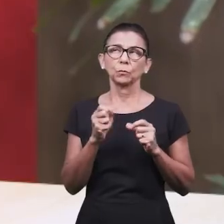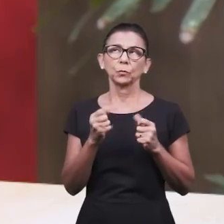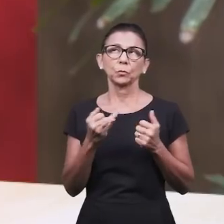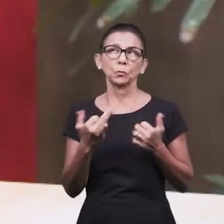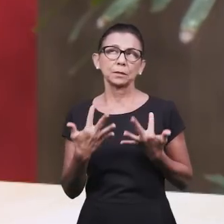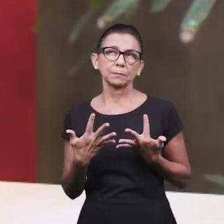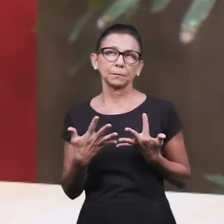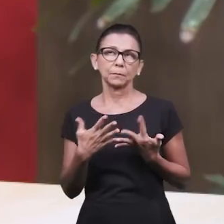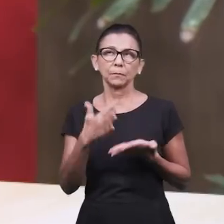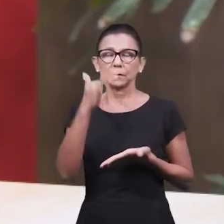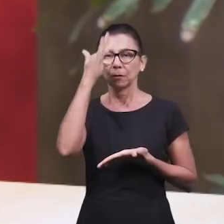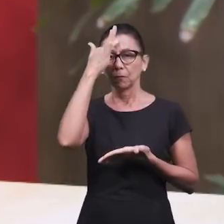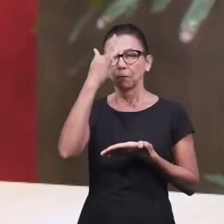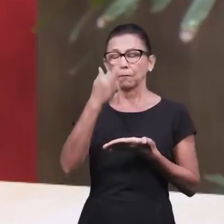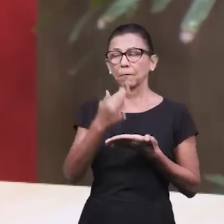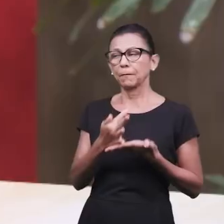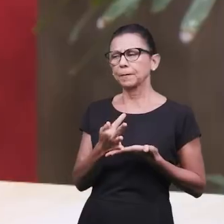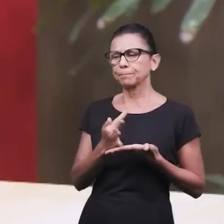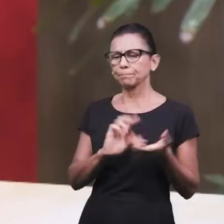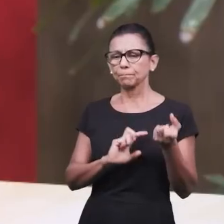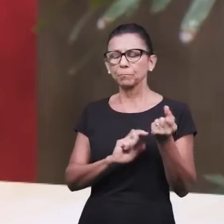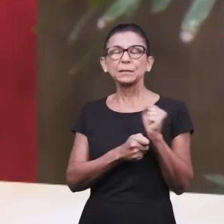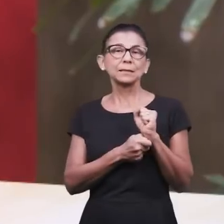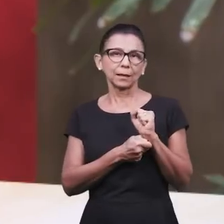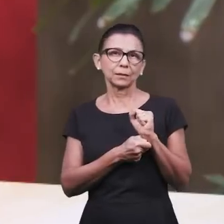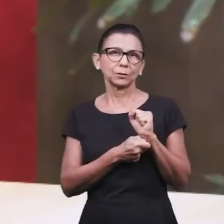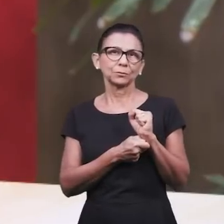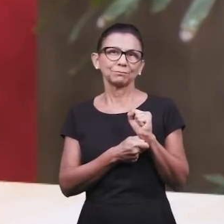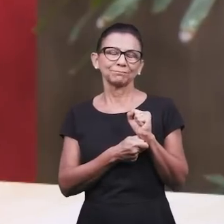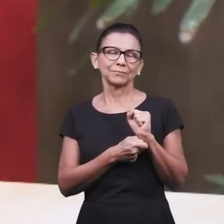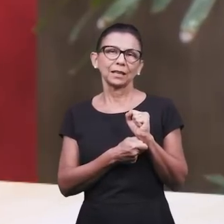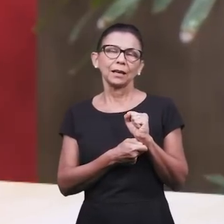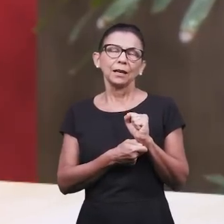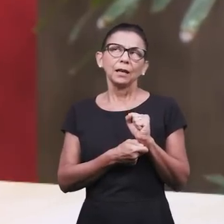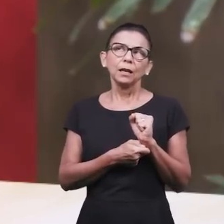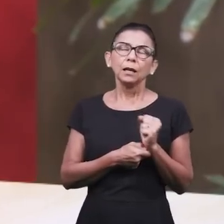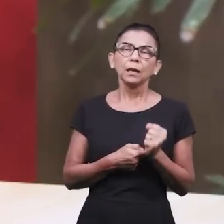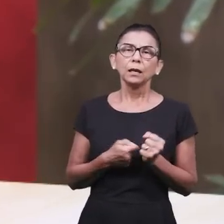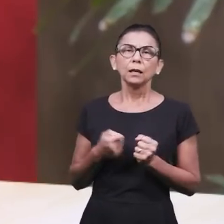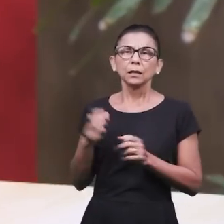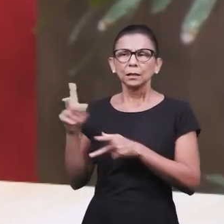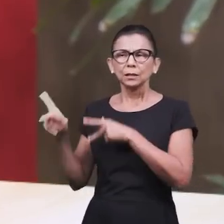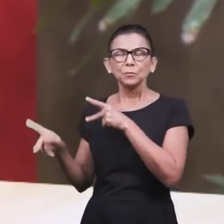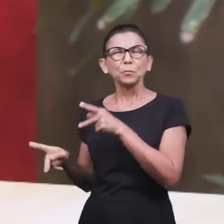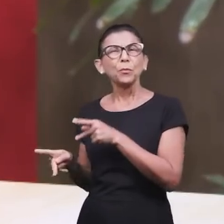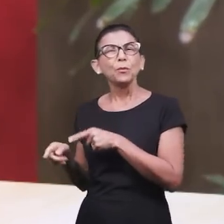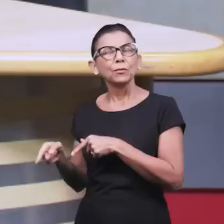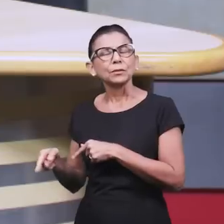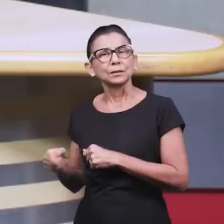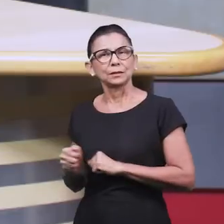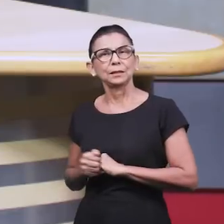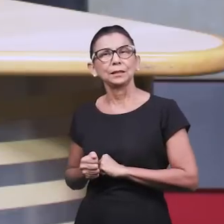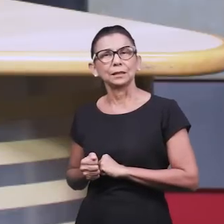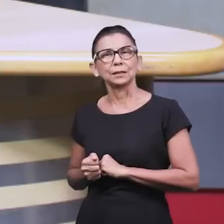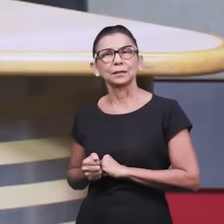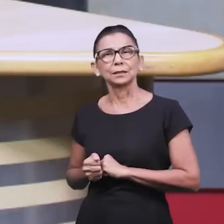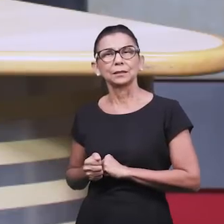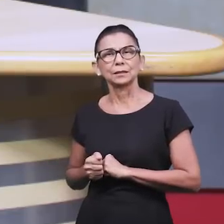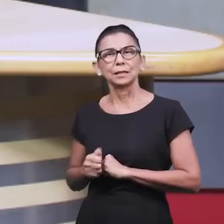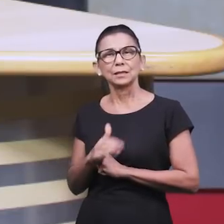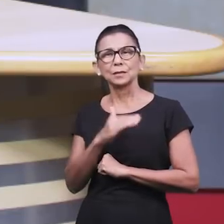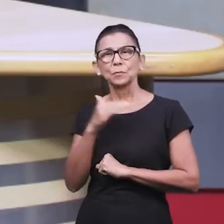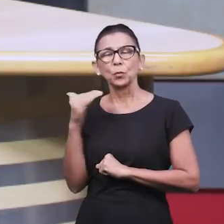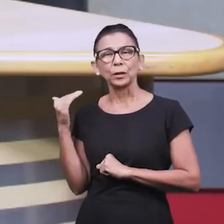como diz assim, misteriosa. Como é que aquele povo ia para as arenas, para as cruzes, para